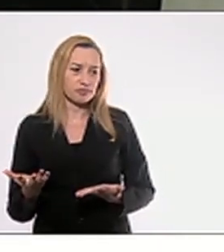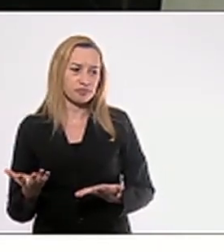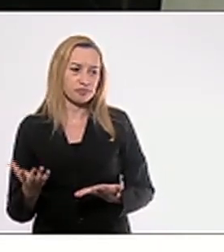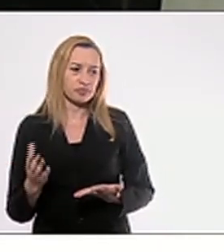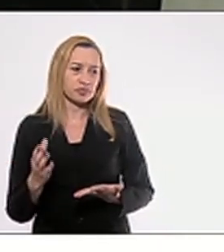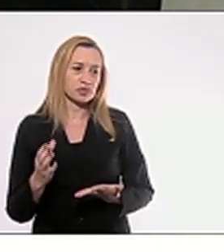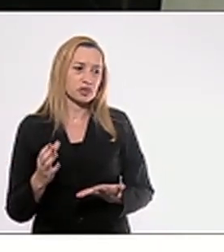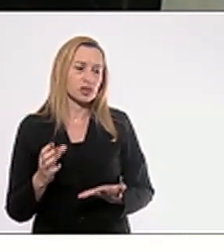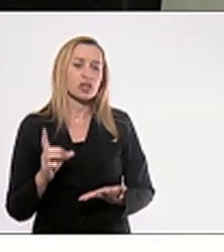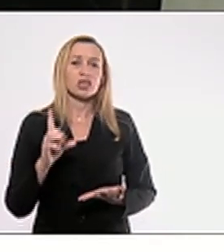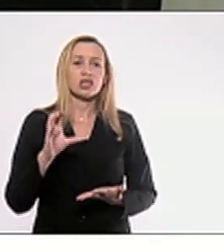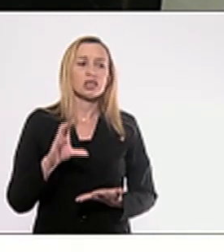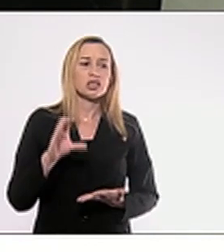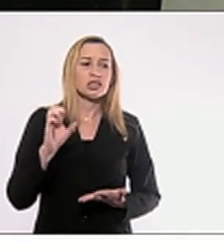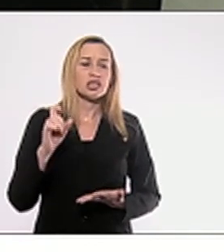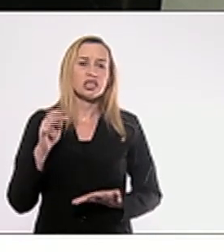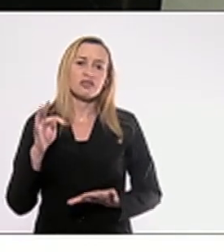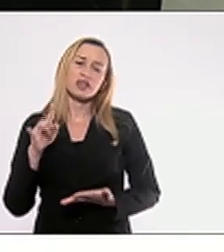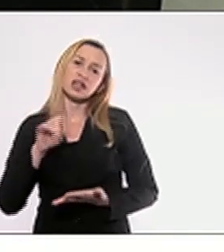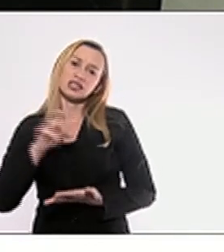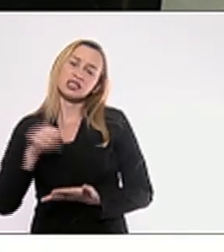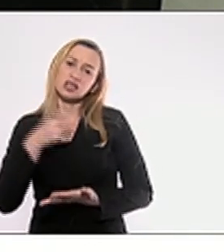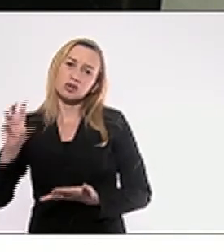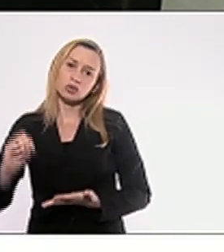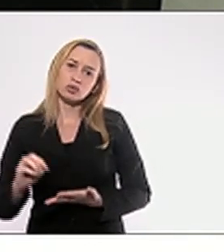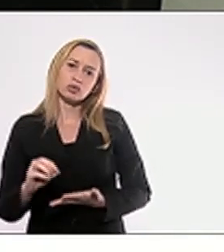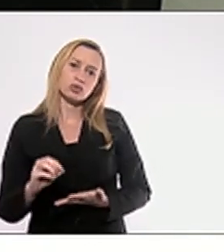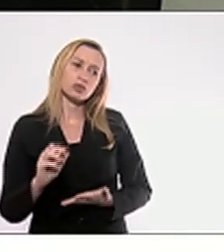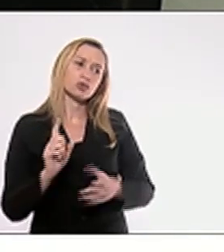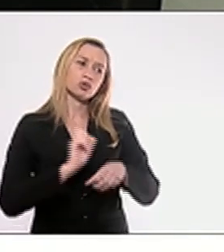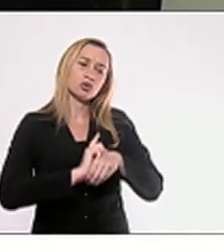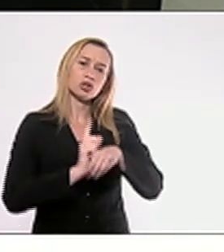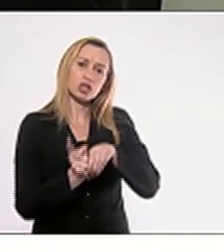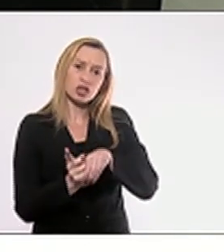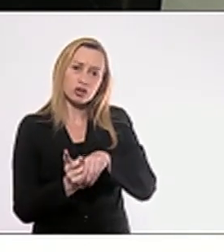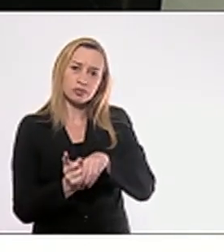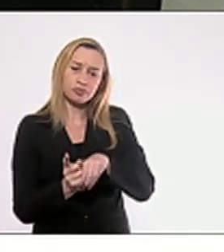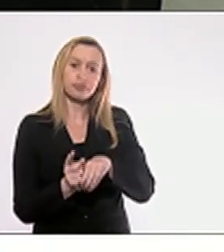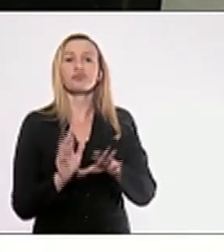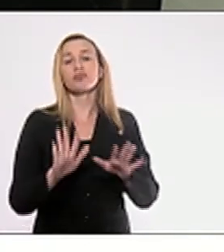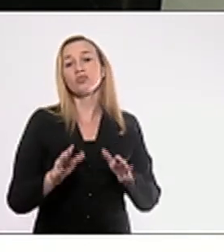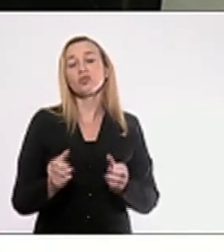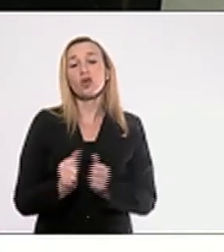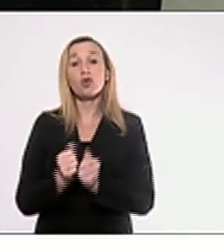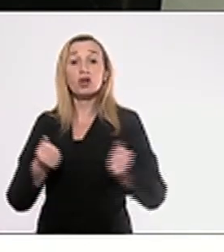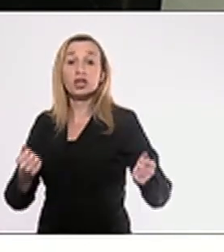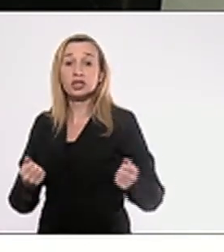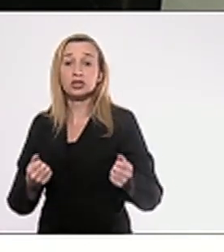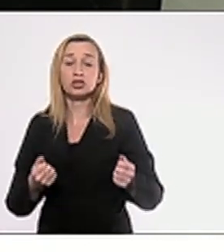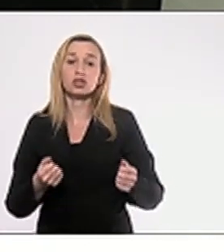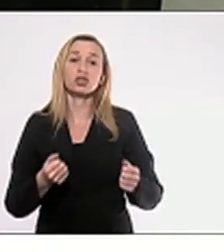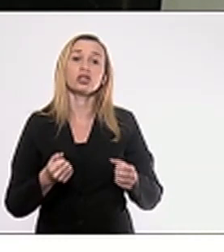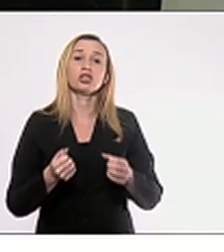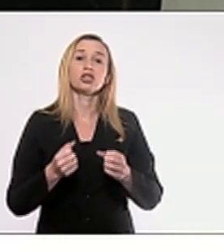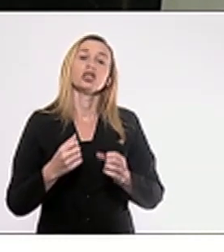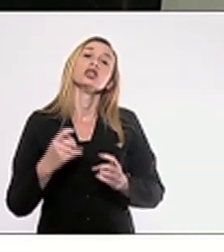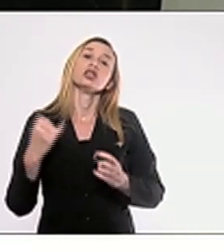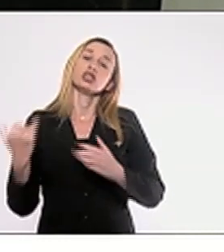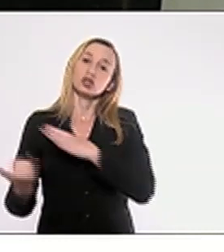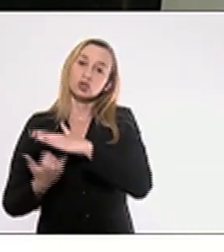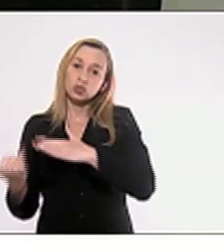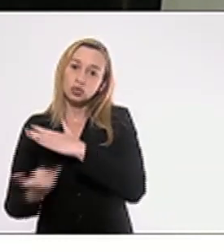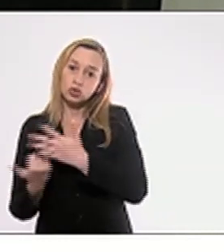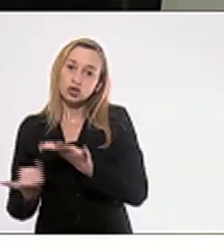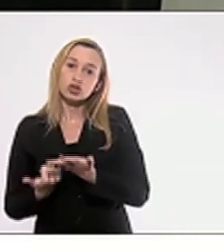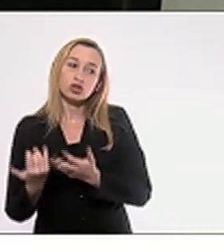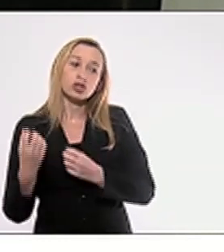do hidrômetro. Seria justamente, por exemplo, num grande consumidor, numa grande indústria, num grande estabelecimento,